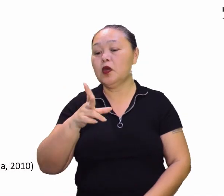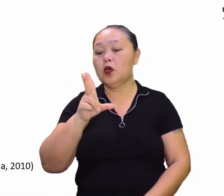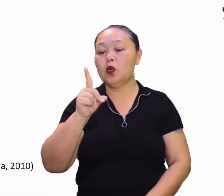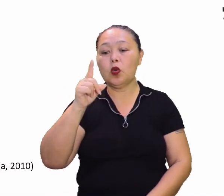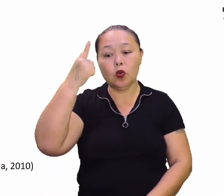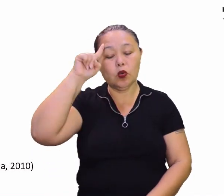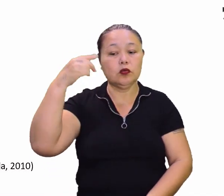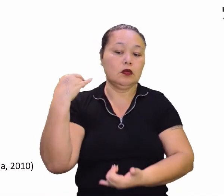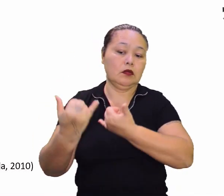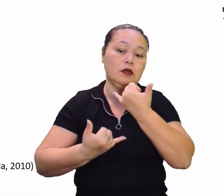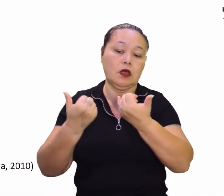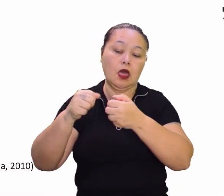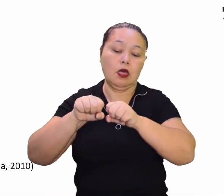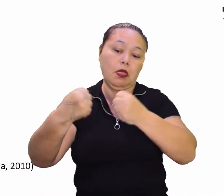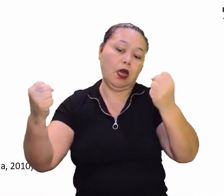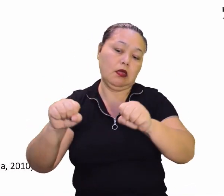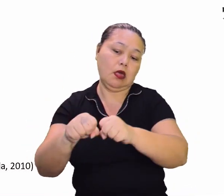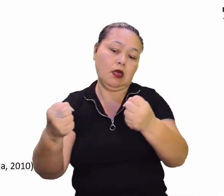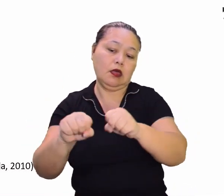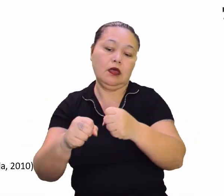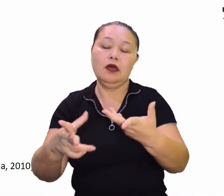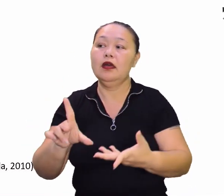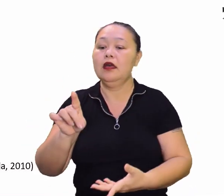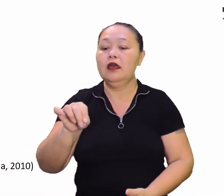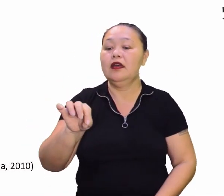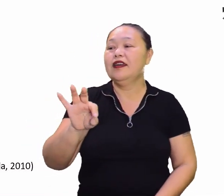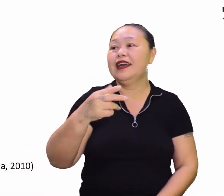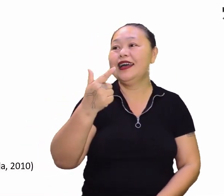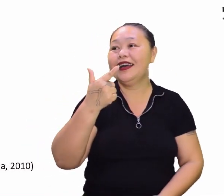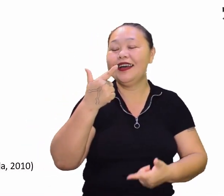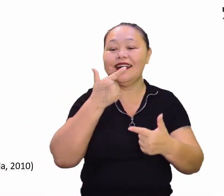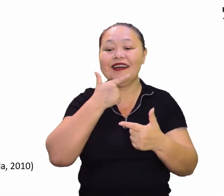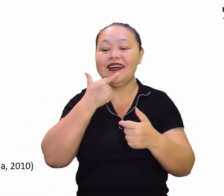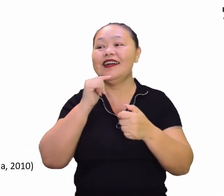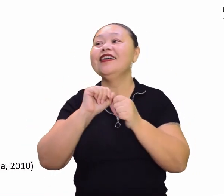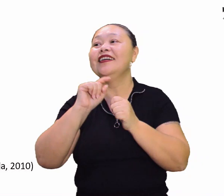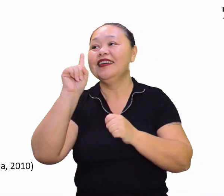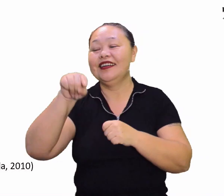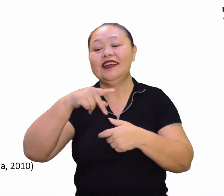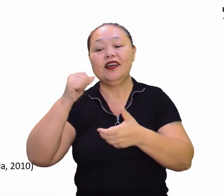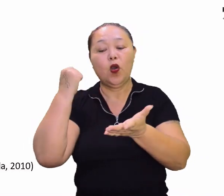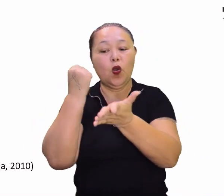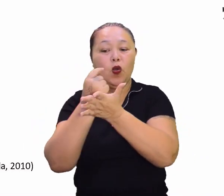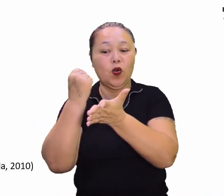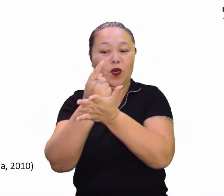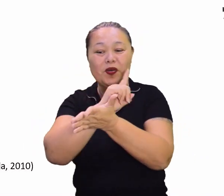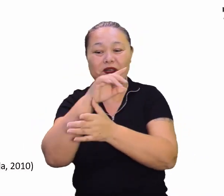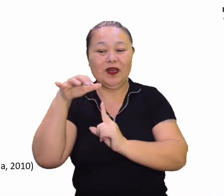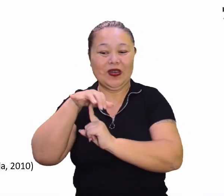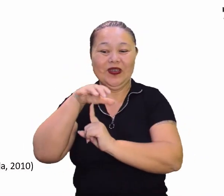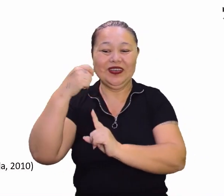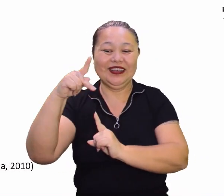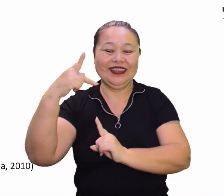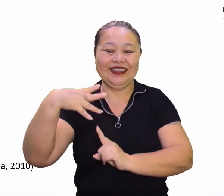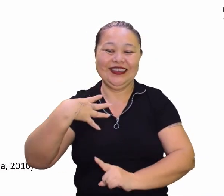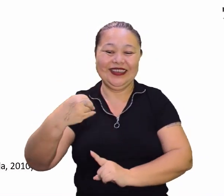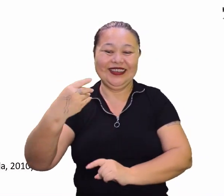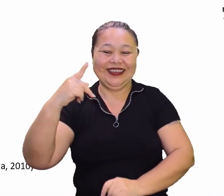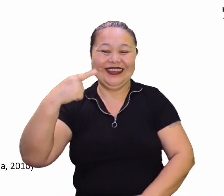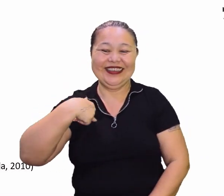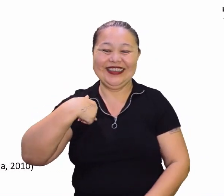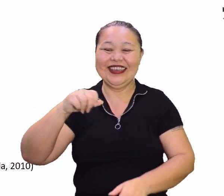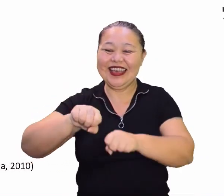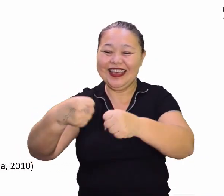menino brincando. Quebrava na hora. O nosso diretor de estúdio está rindo ali porque ele passou por isso, comprou muito brinquedo lá para o menino dele. E